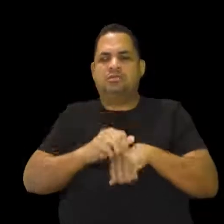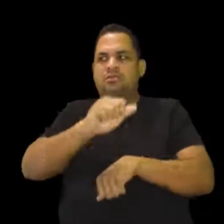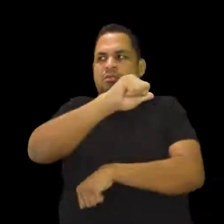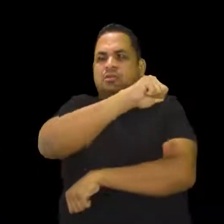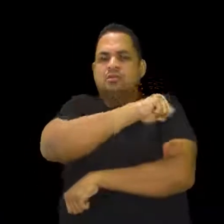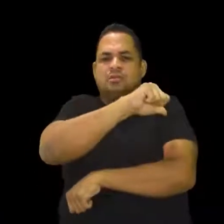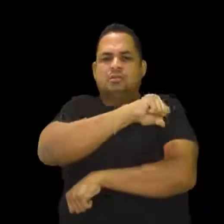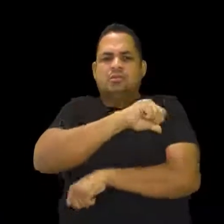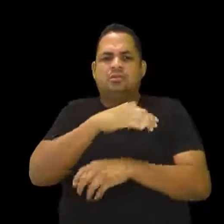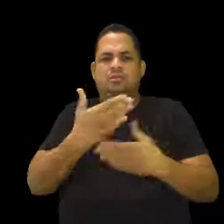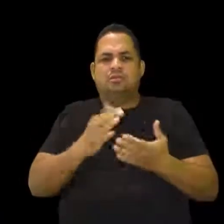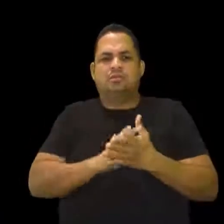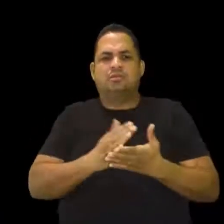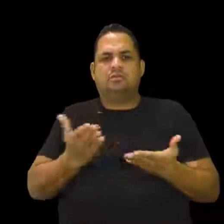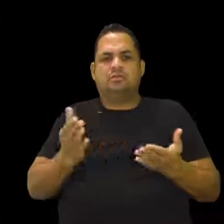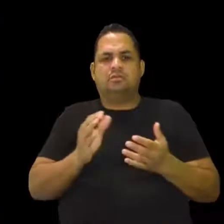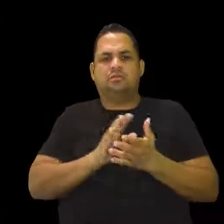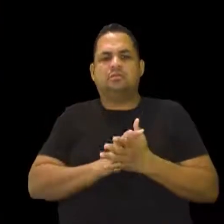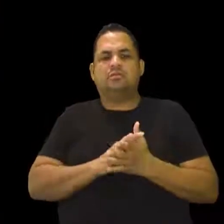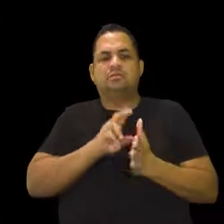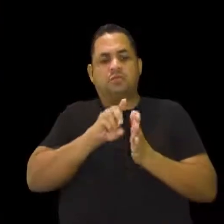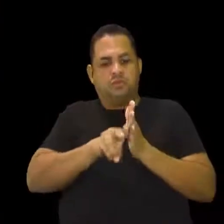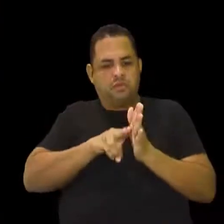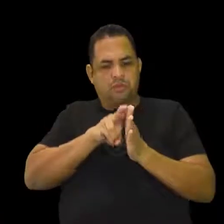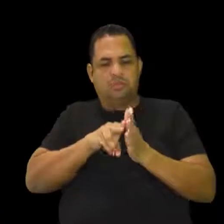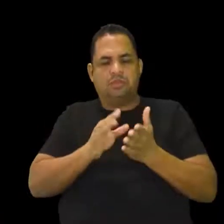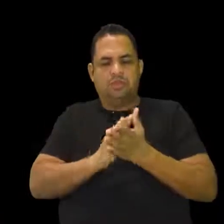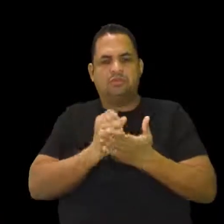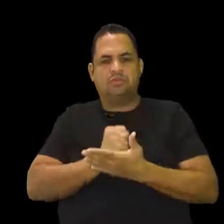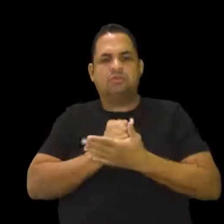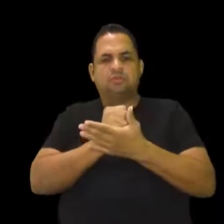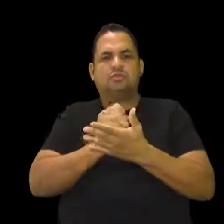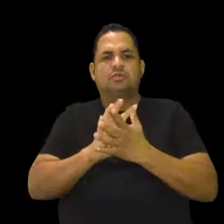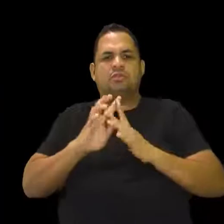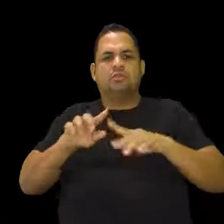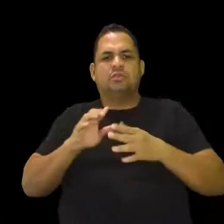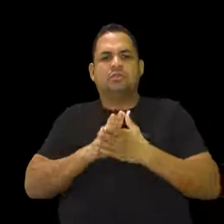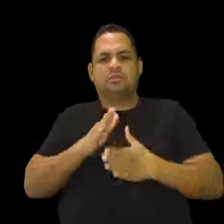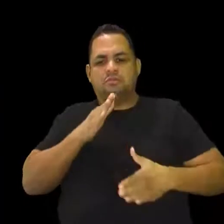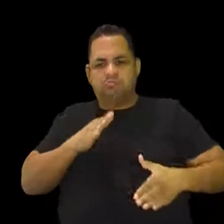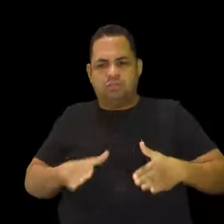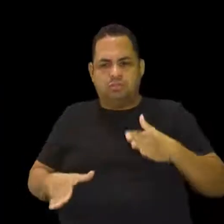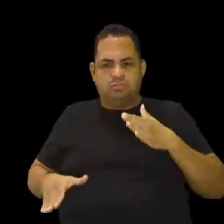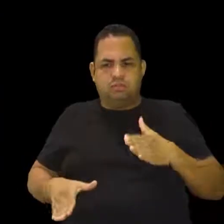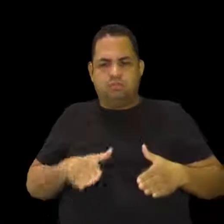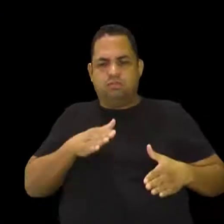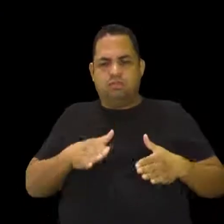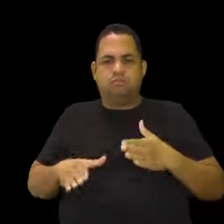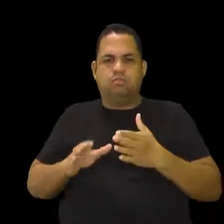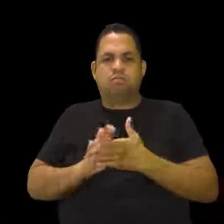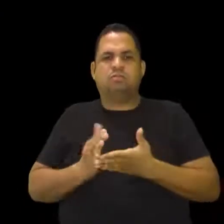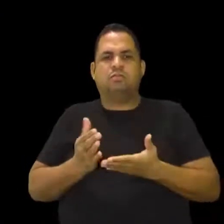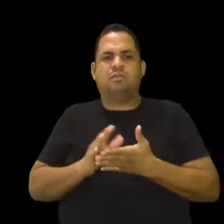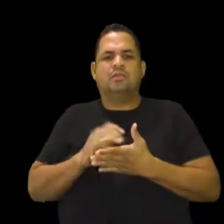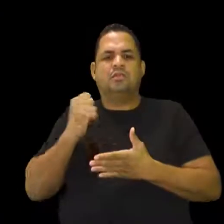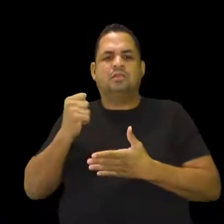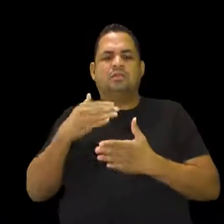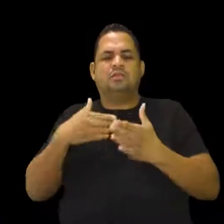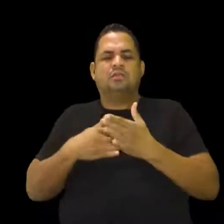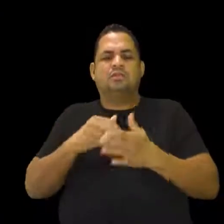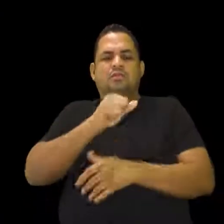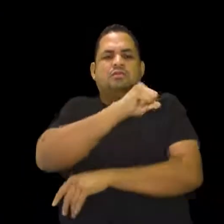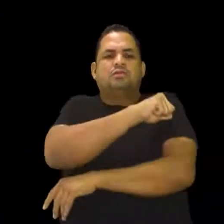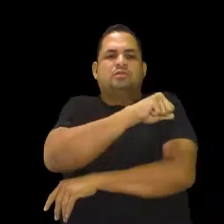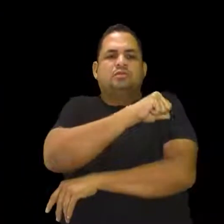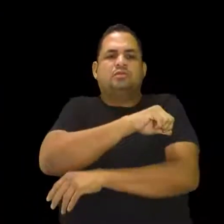Claro, o trem ajudou muito. Mas nós temos a marcha do Rio Grande do Sul até o Rio de